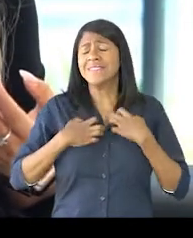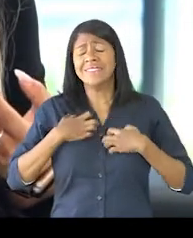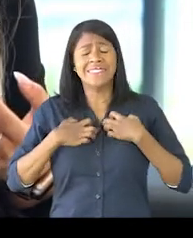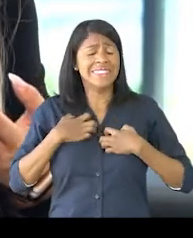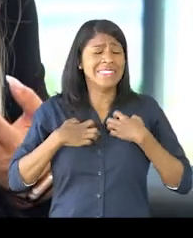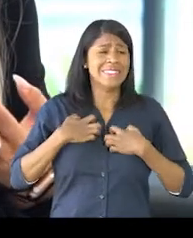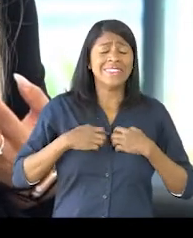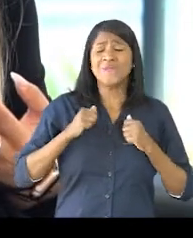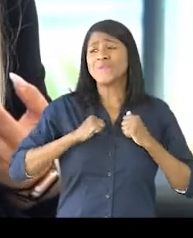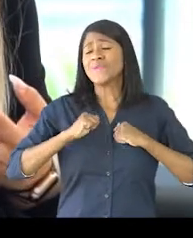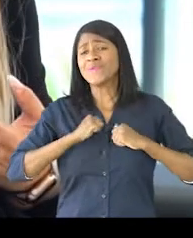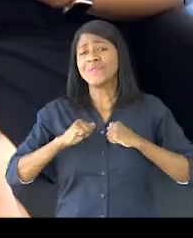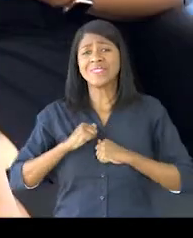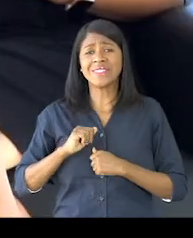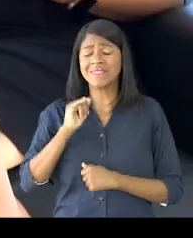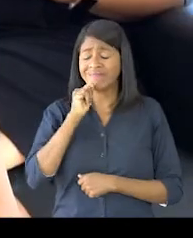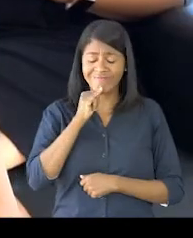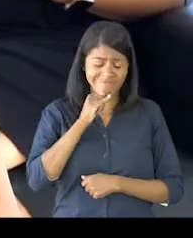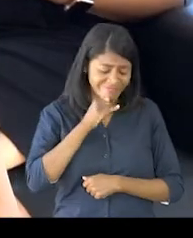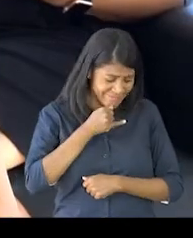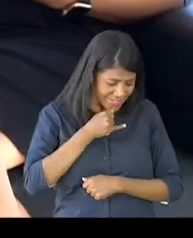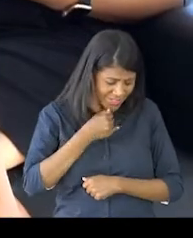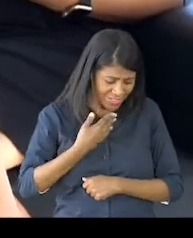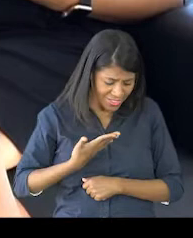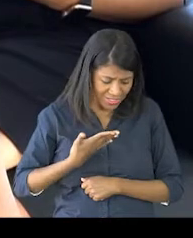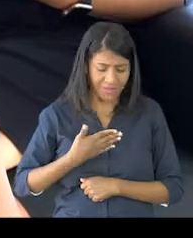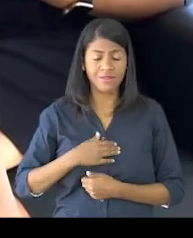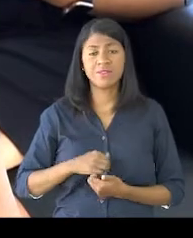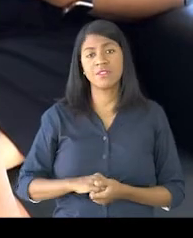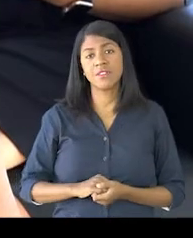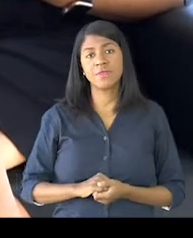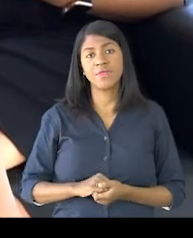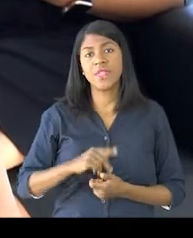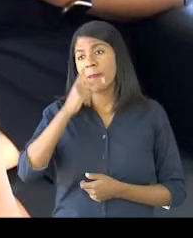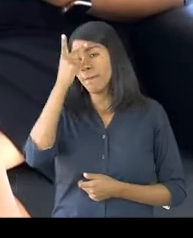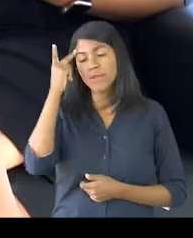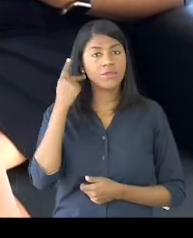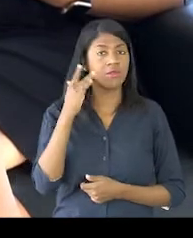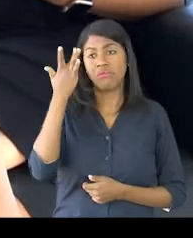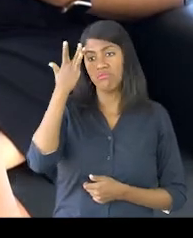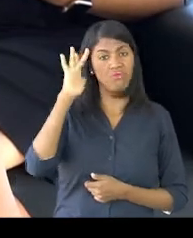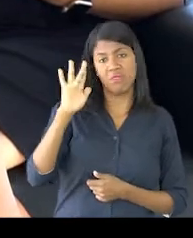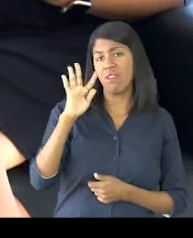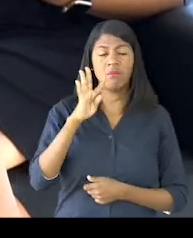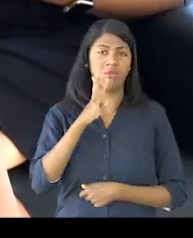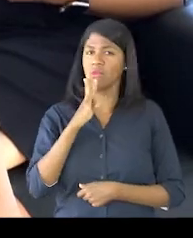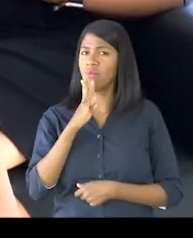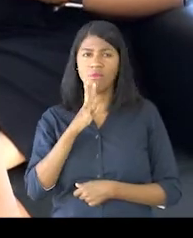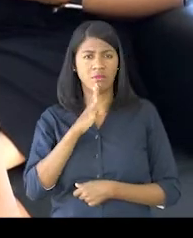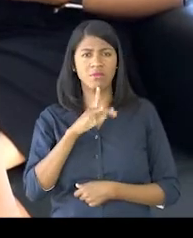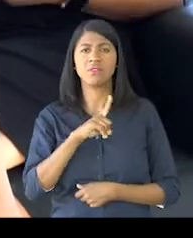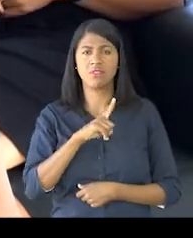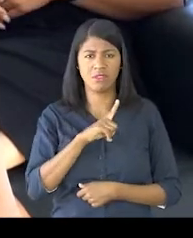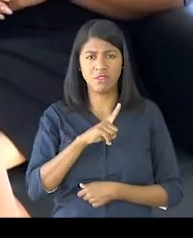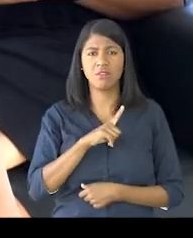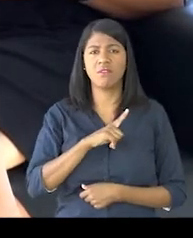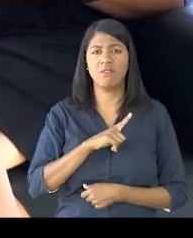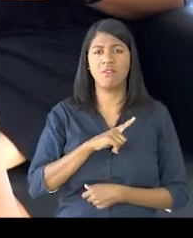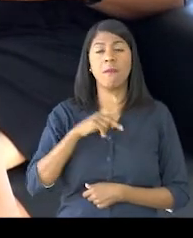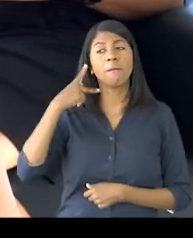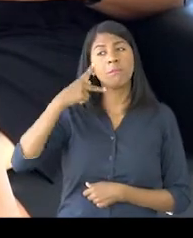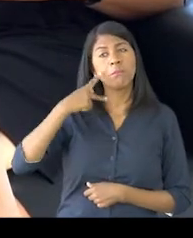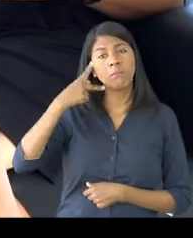social, psicológico, jurídico, a casa-abrigo, que também muitas mulheres não têm conhecimento, como também